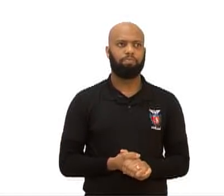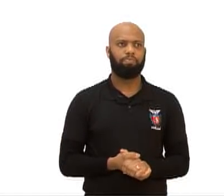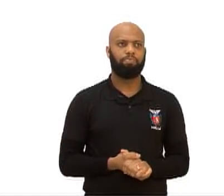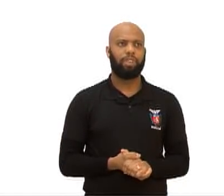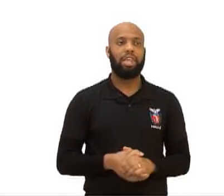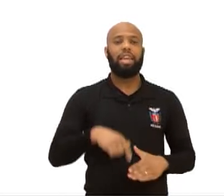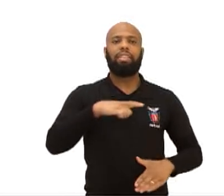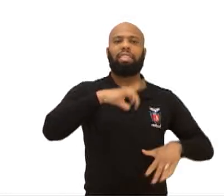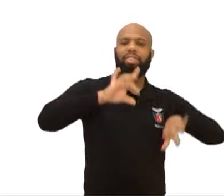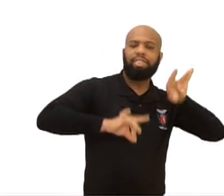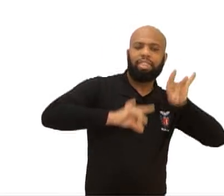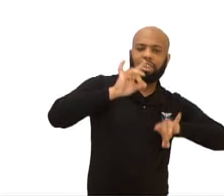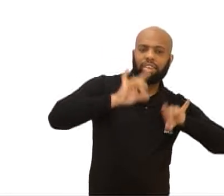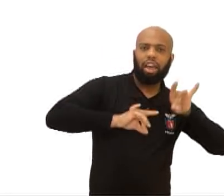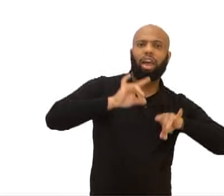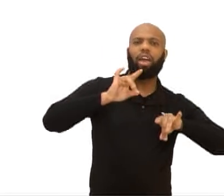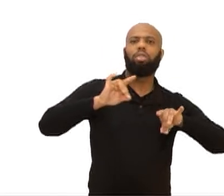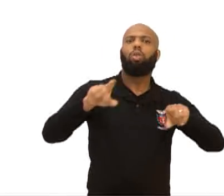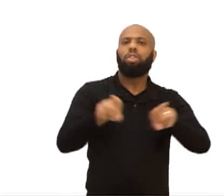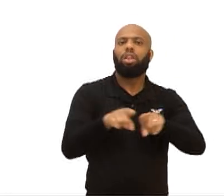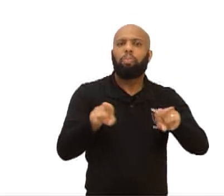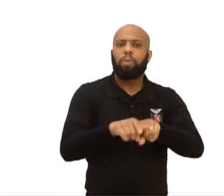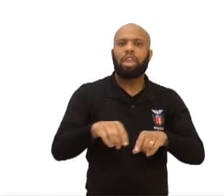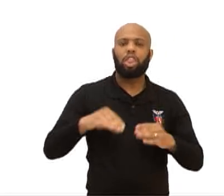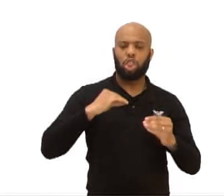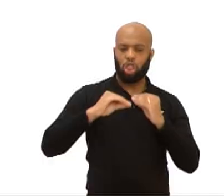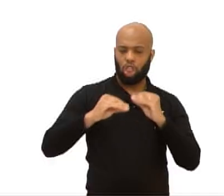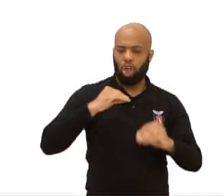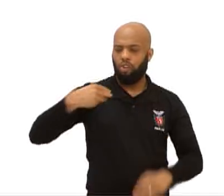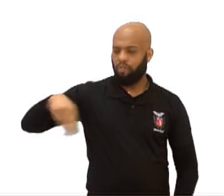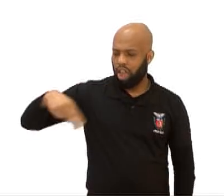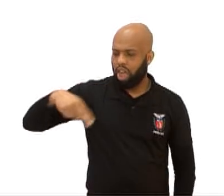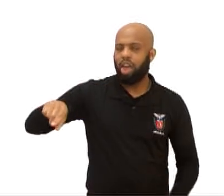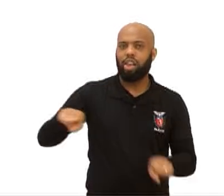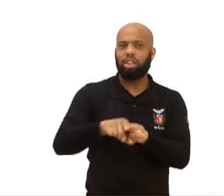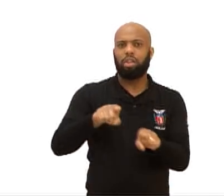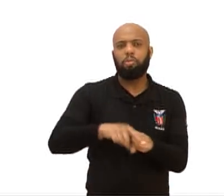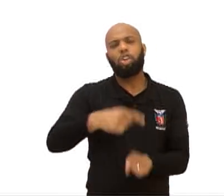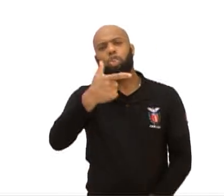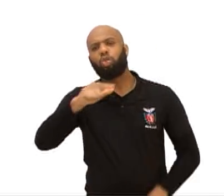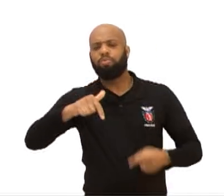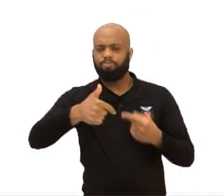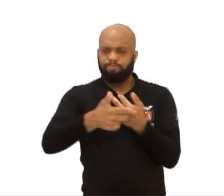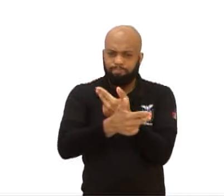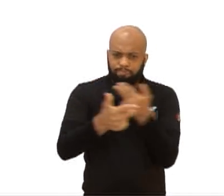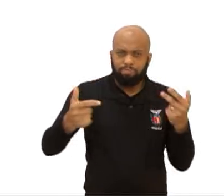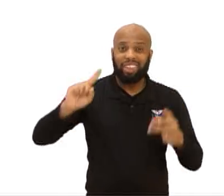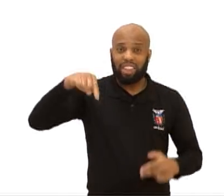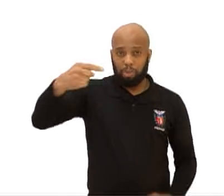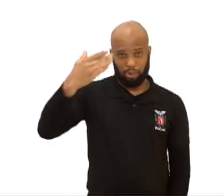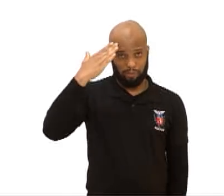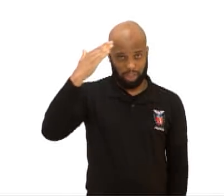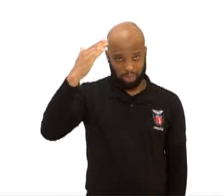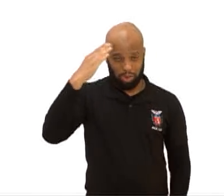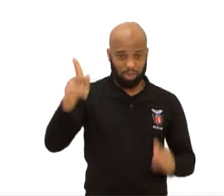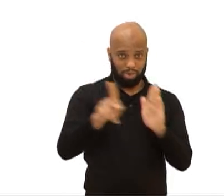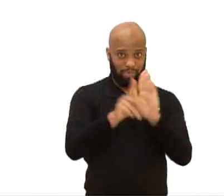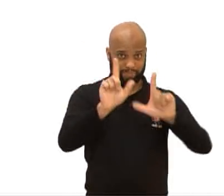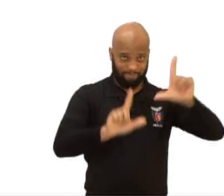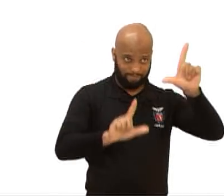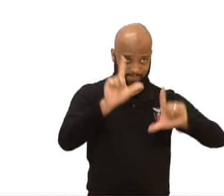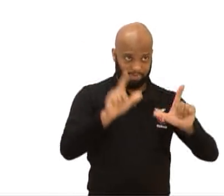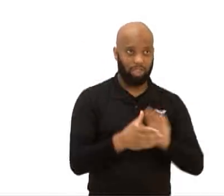Peças de teatro, óperas, novelas e gêneros do entretenimento que posteriormente seriam populares na